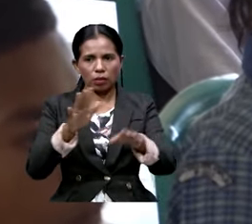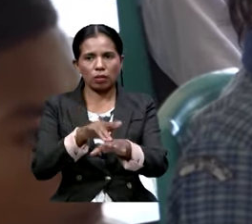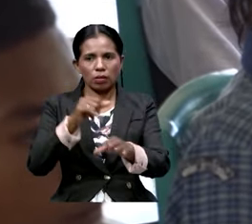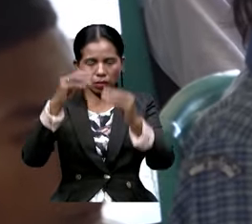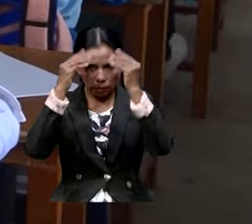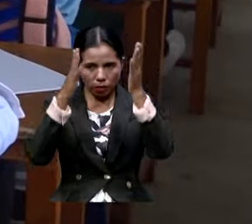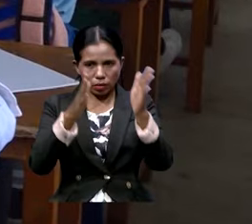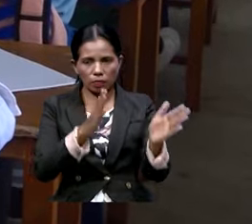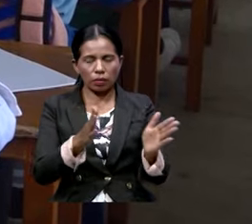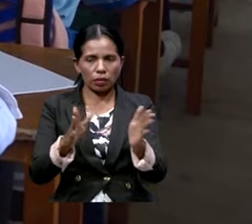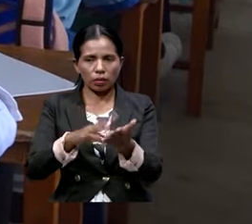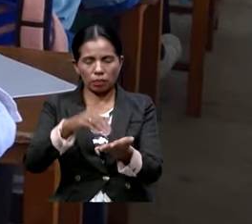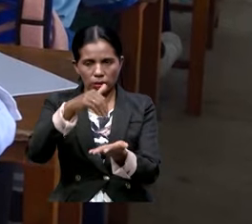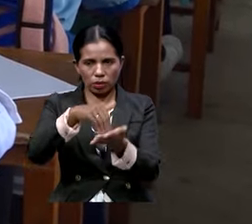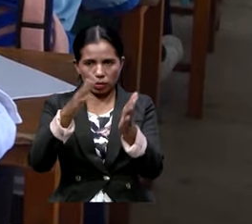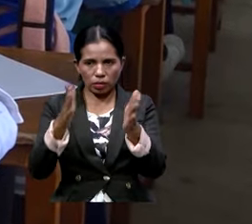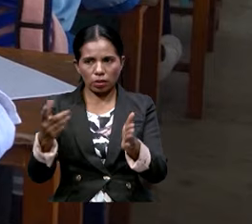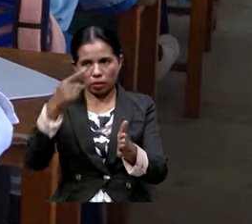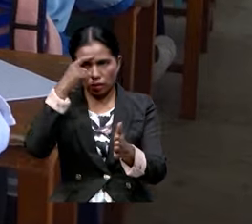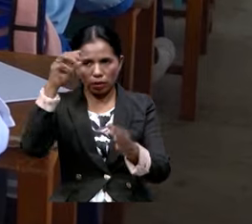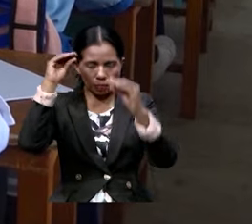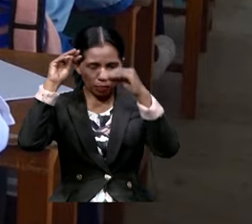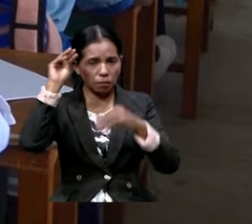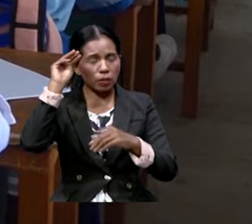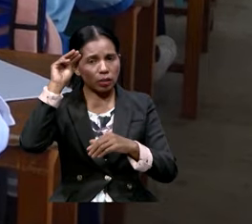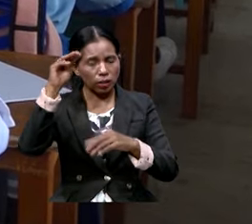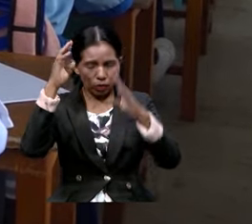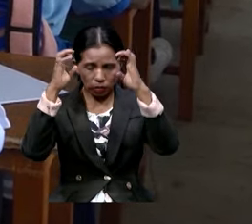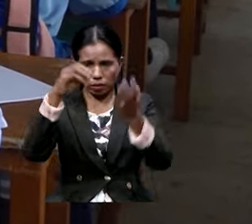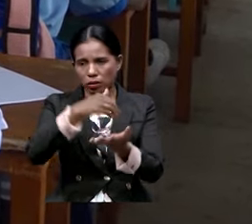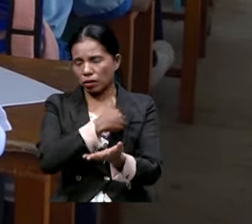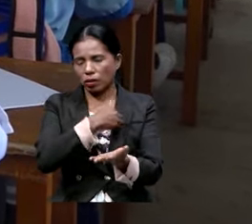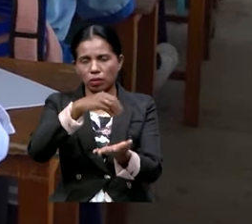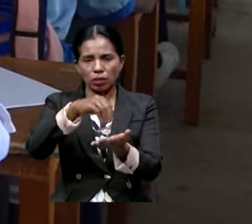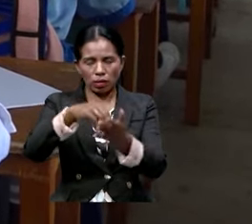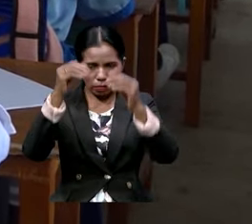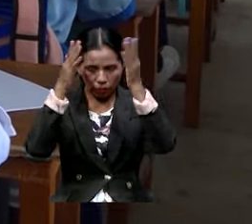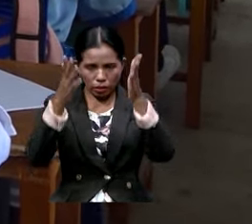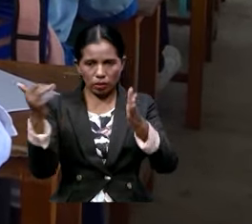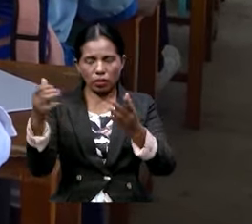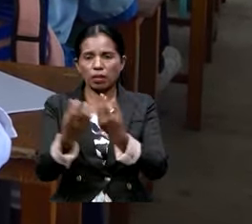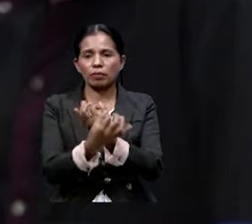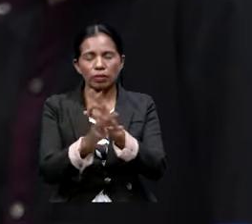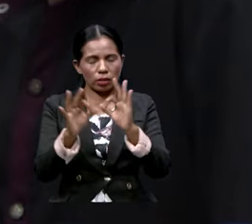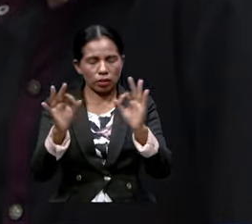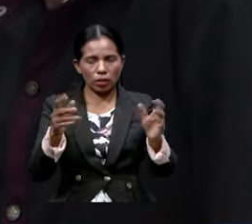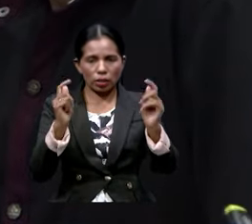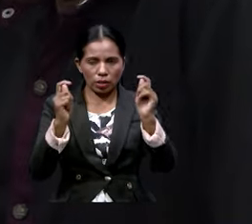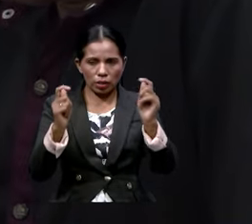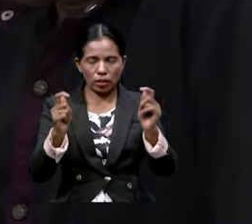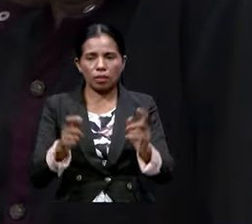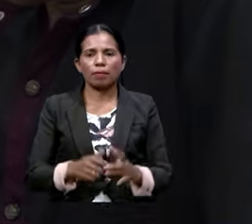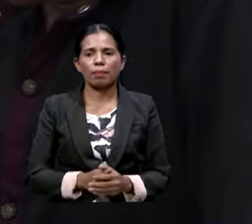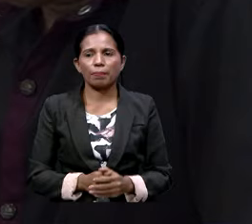processo aprendizagem ba estudante sira, taba Ministério da Educação se deu coloca professor sira nebe, macliona teste bolsa candidatura.